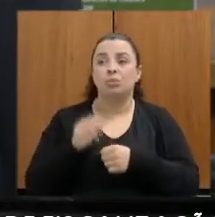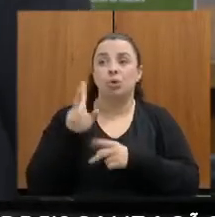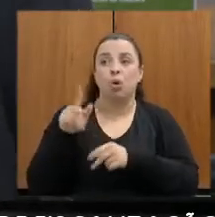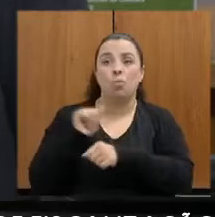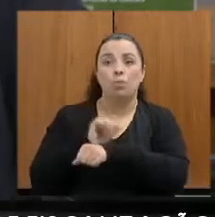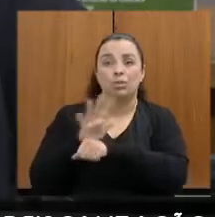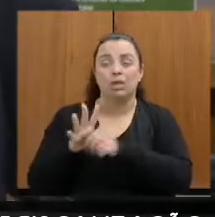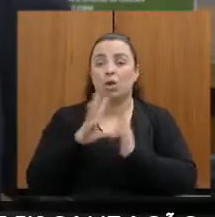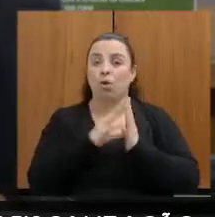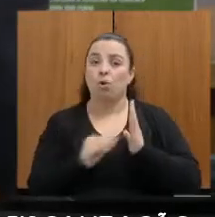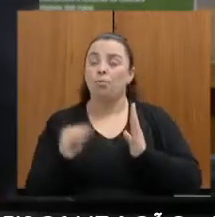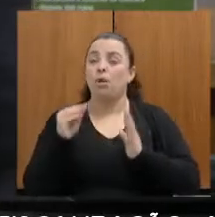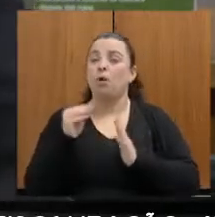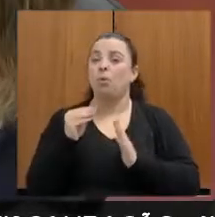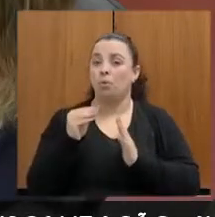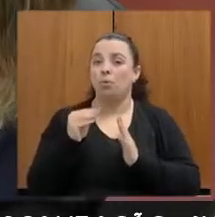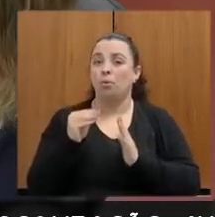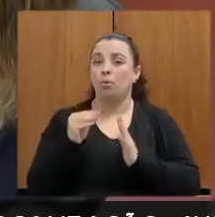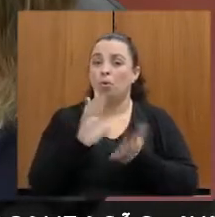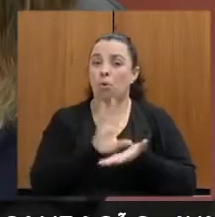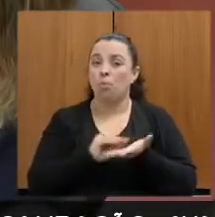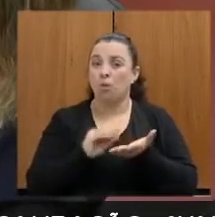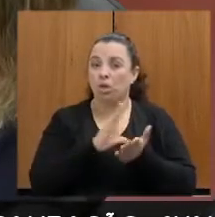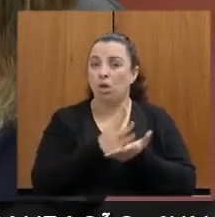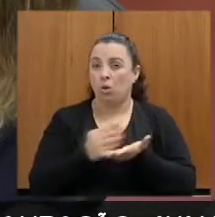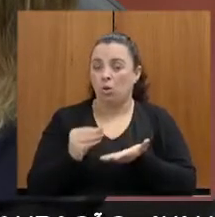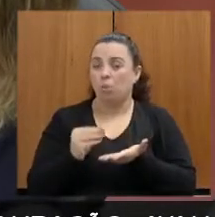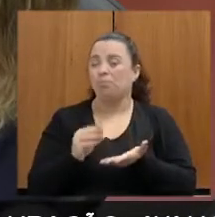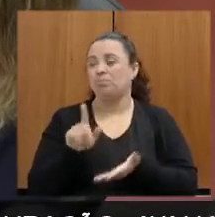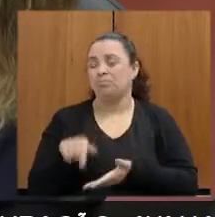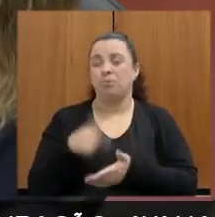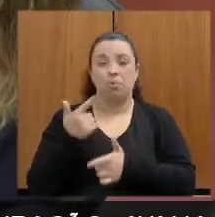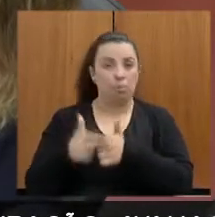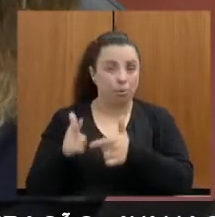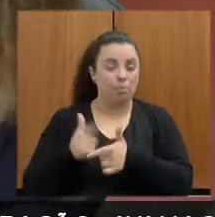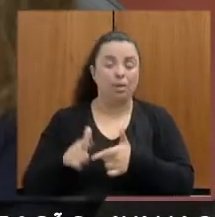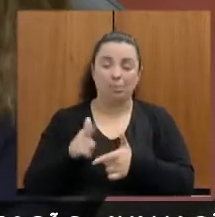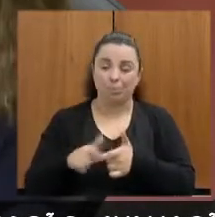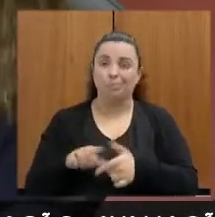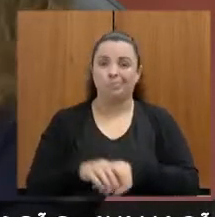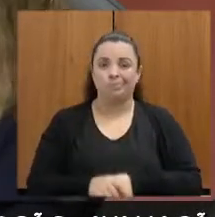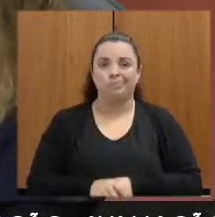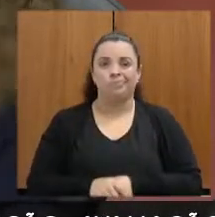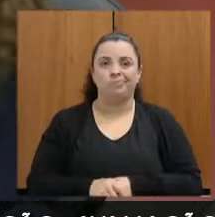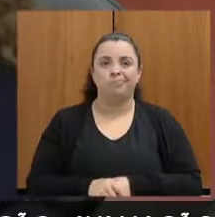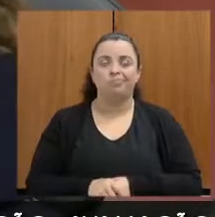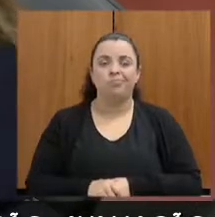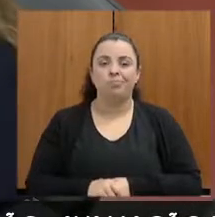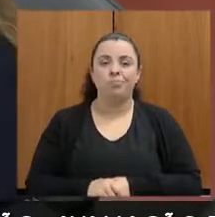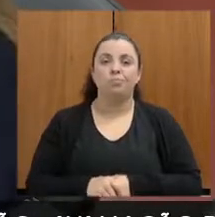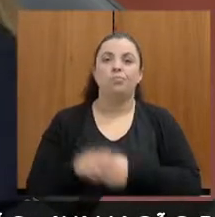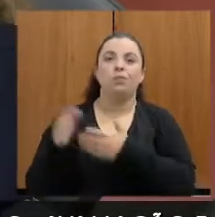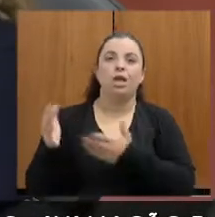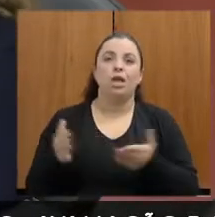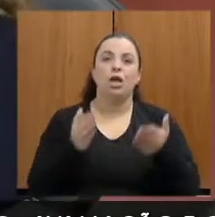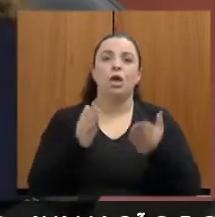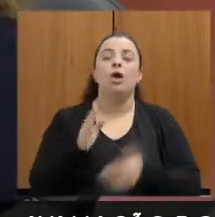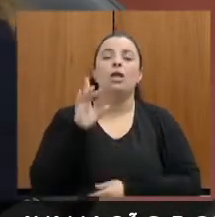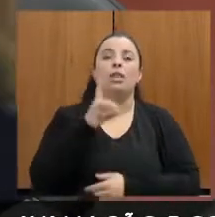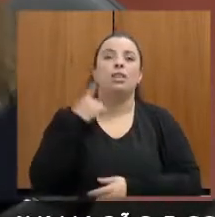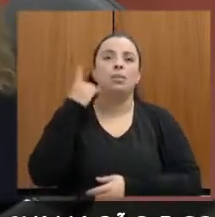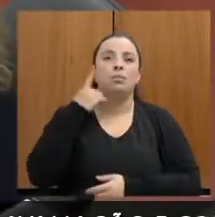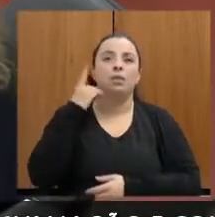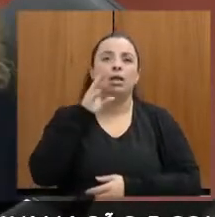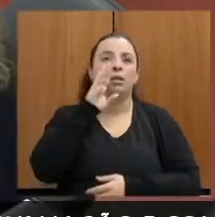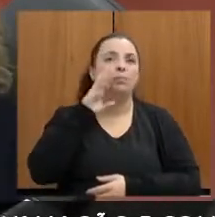rede Obrigado seu Detran passa a palavra a senhora deputada Beatriz